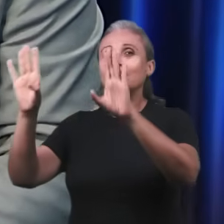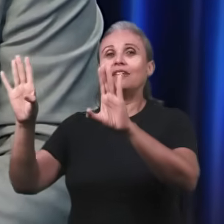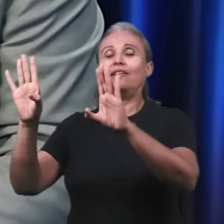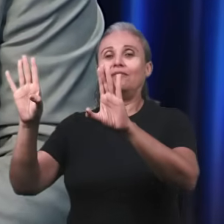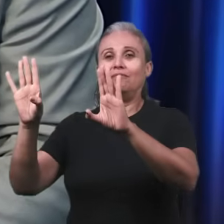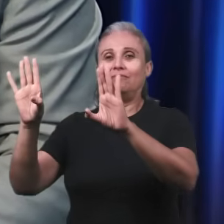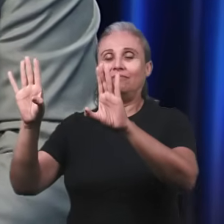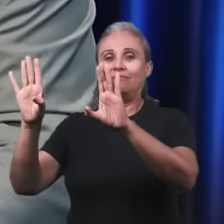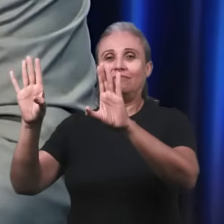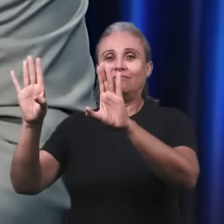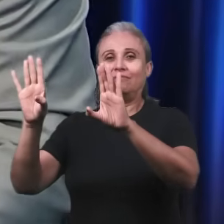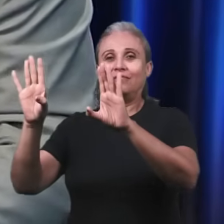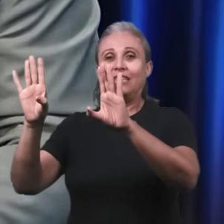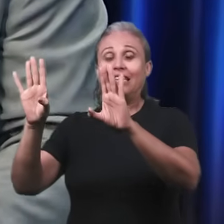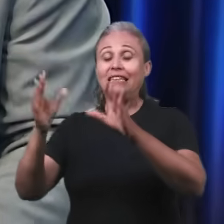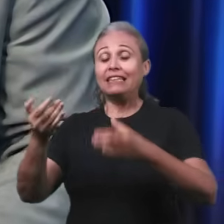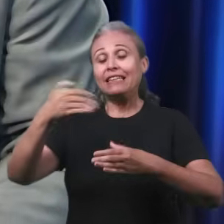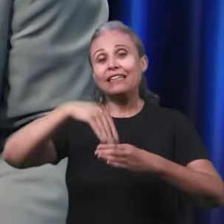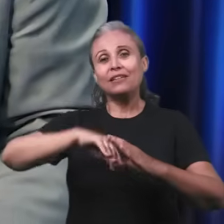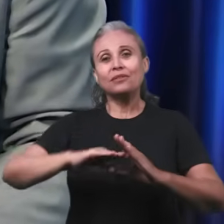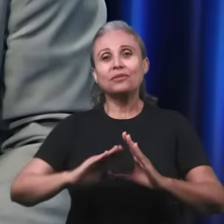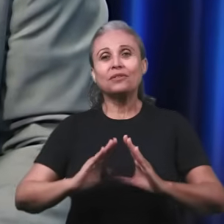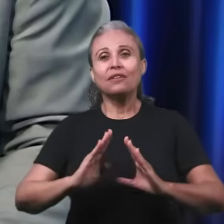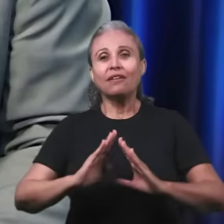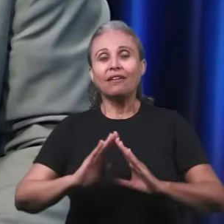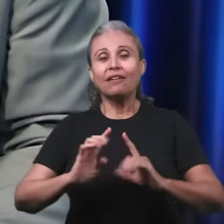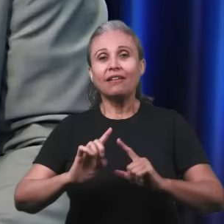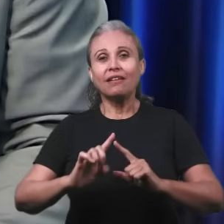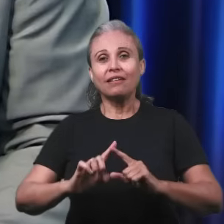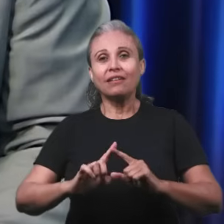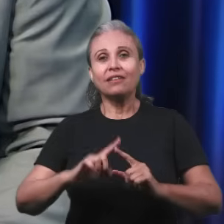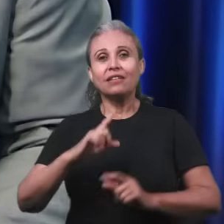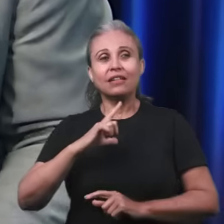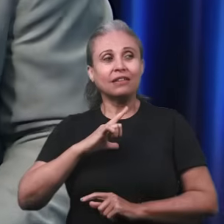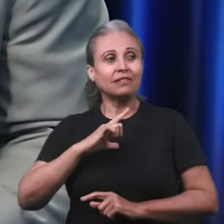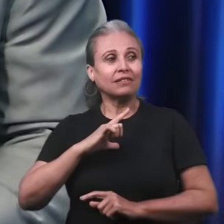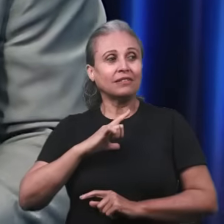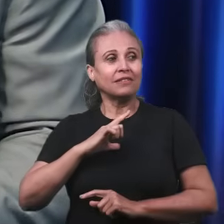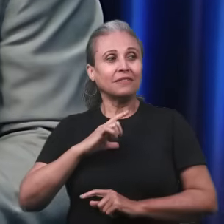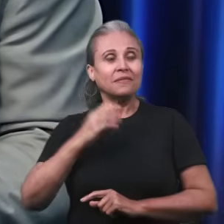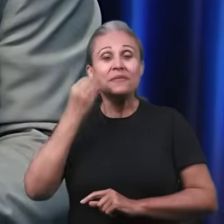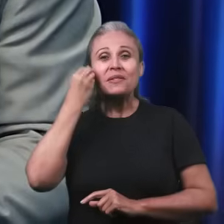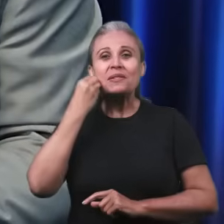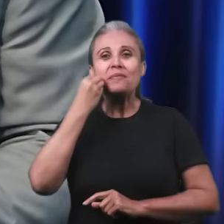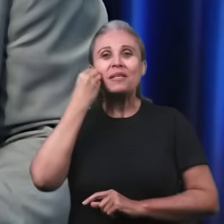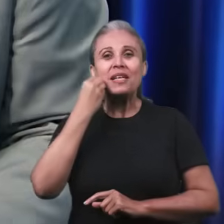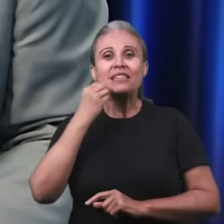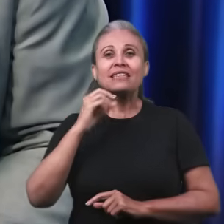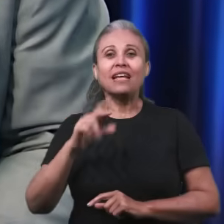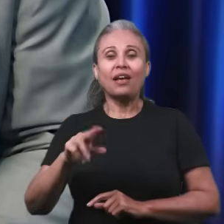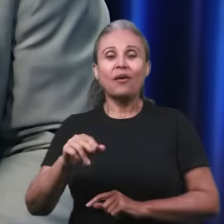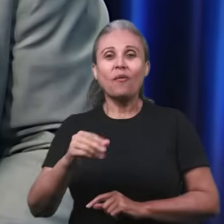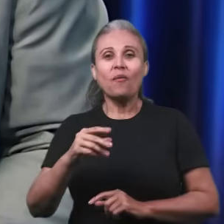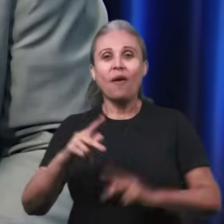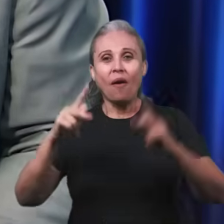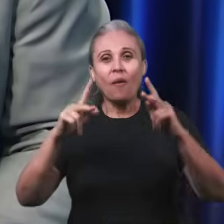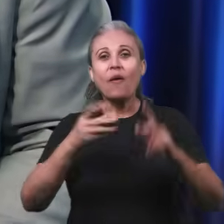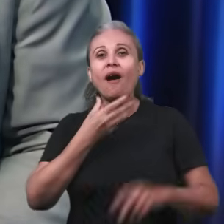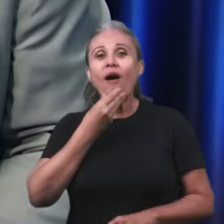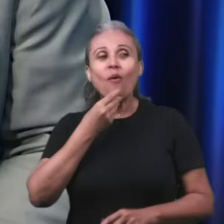muitos que tiveram experiência semelhante ao do coxo, né? Que milagres maravilhosos Deus